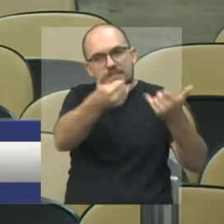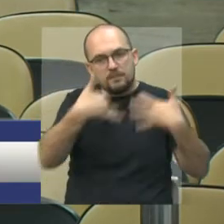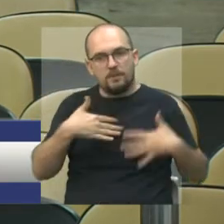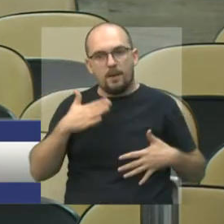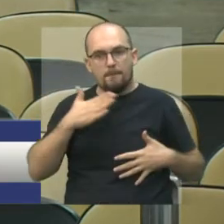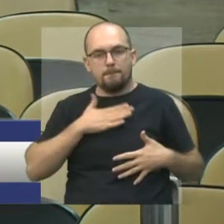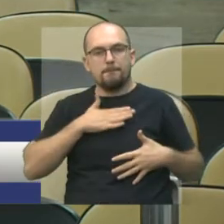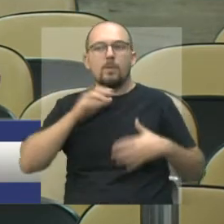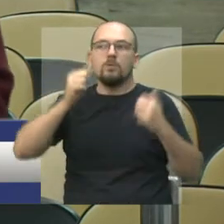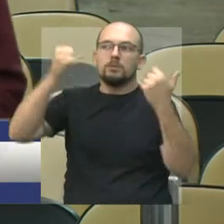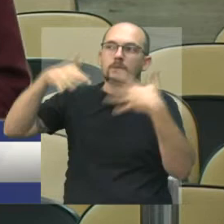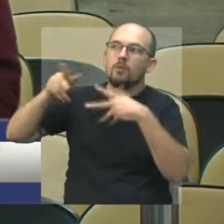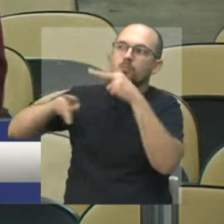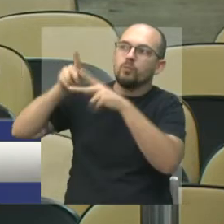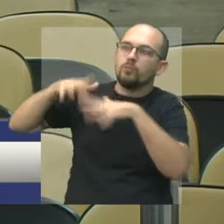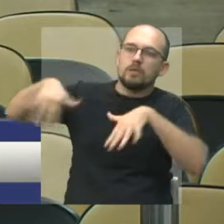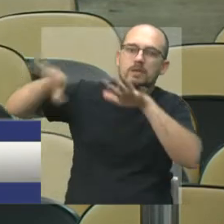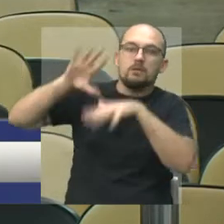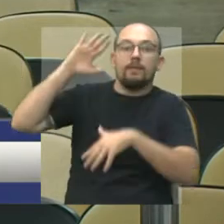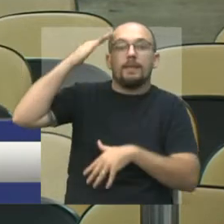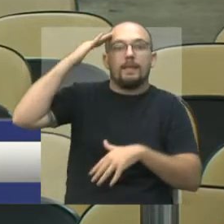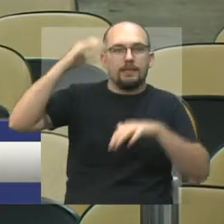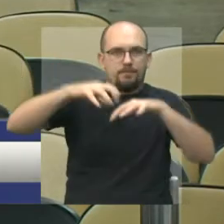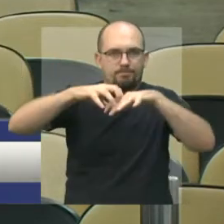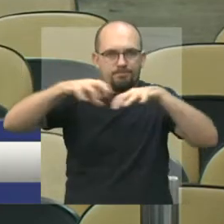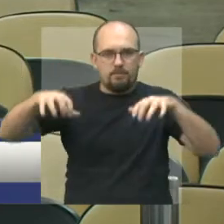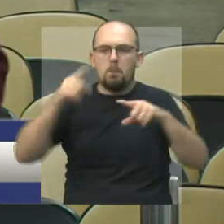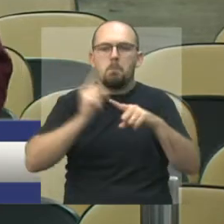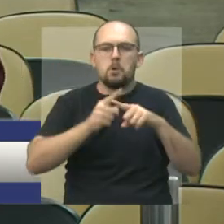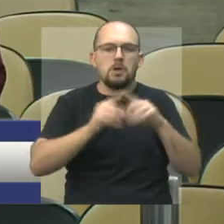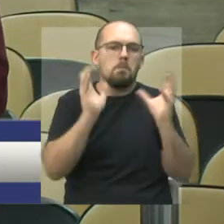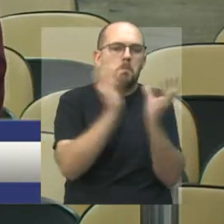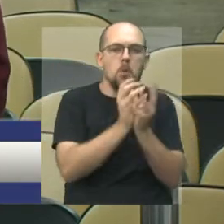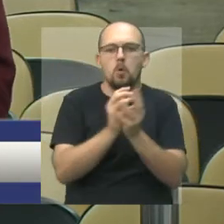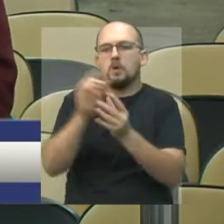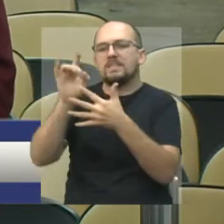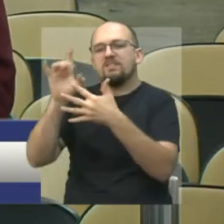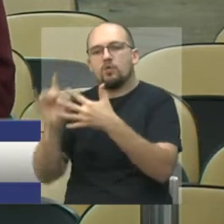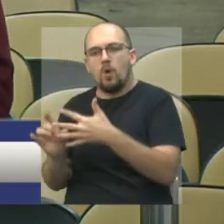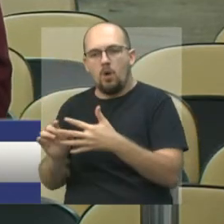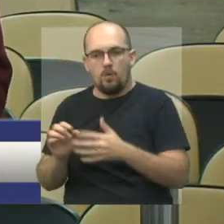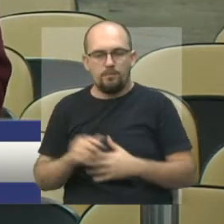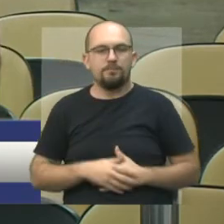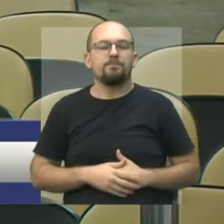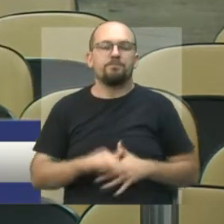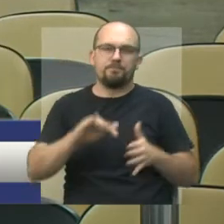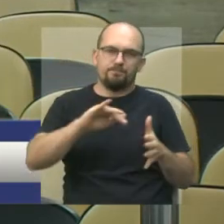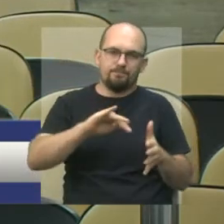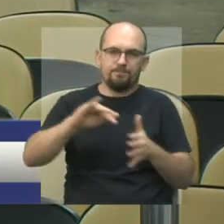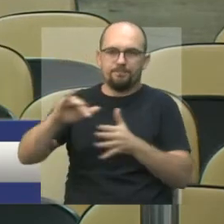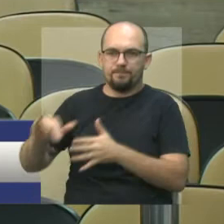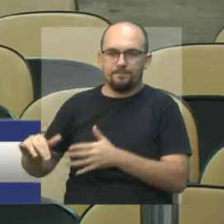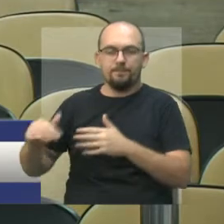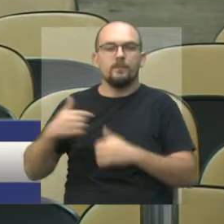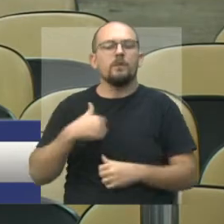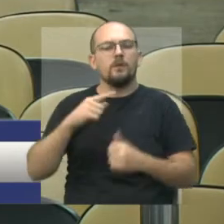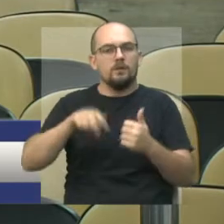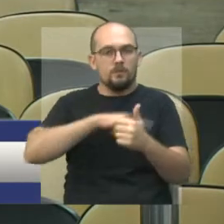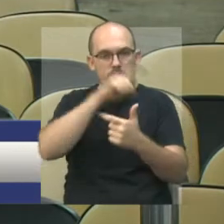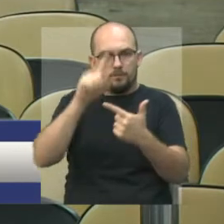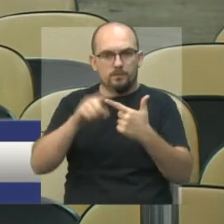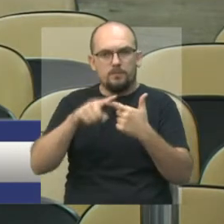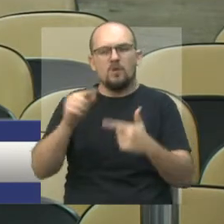a população essa questão. Eu fico muito chateado, né, diante de tudo o que eu vi e